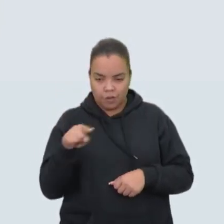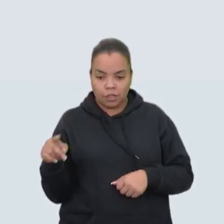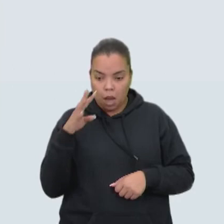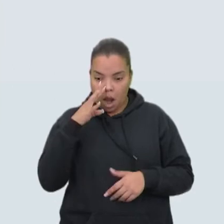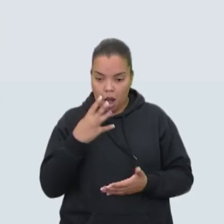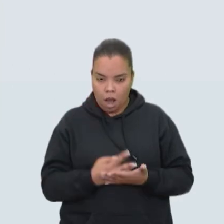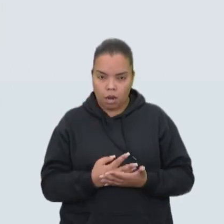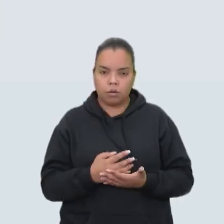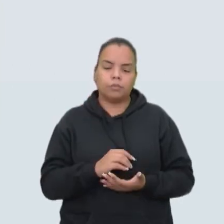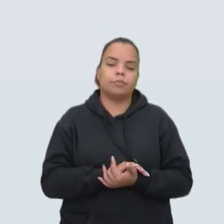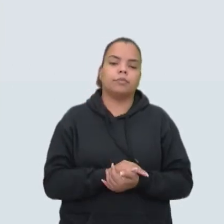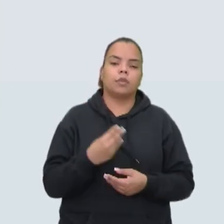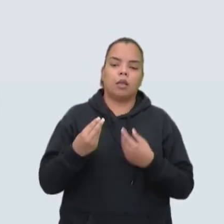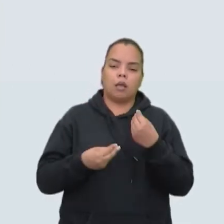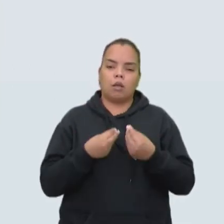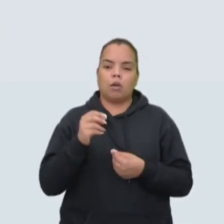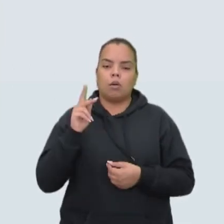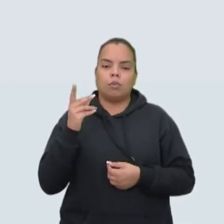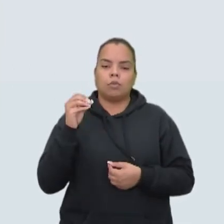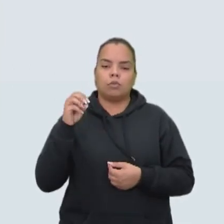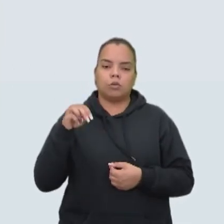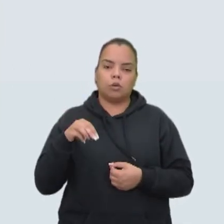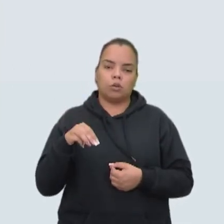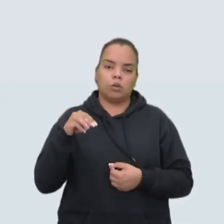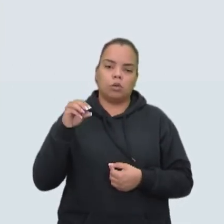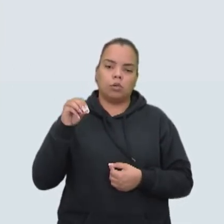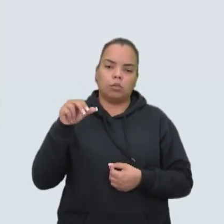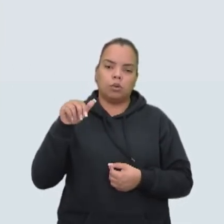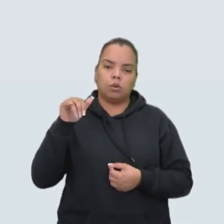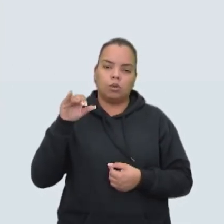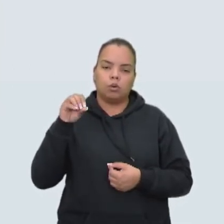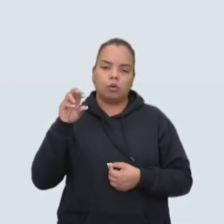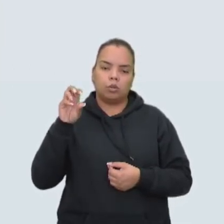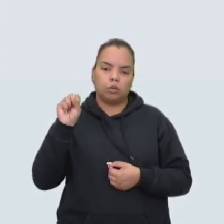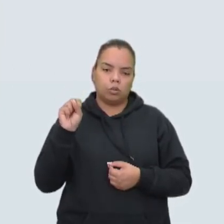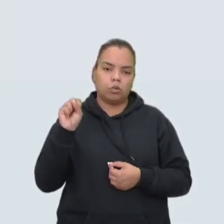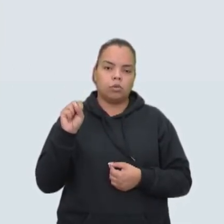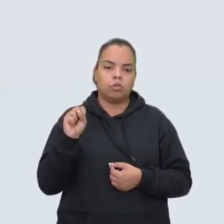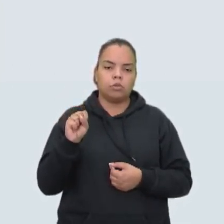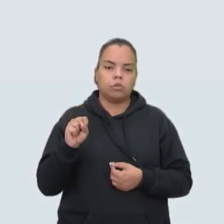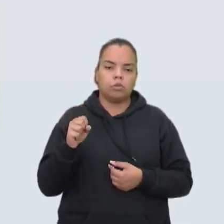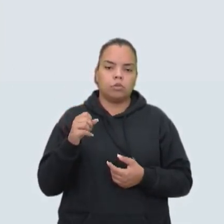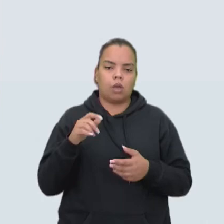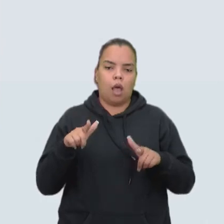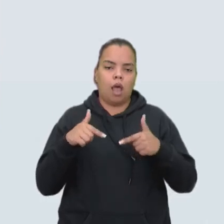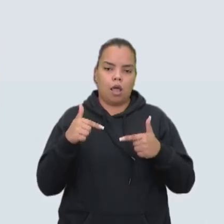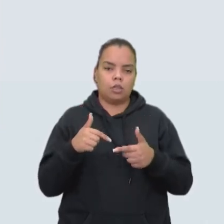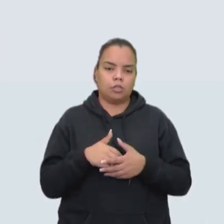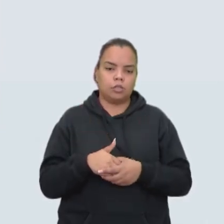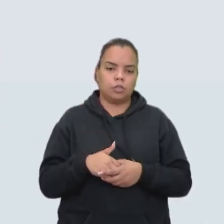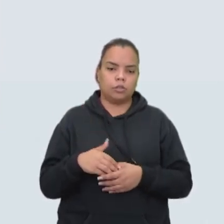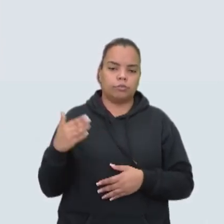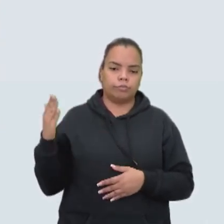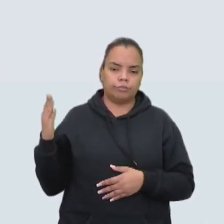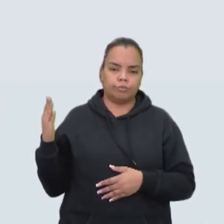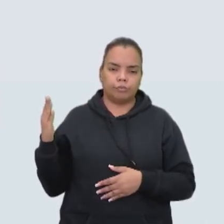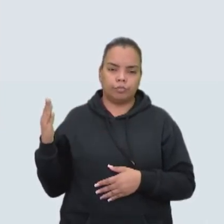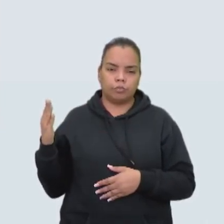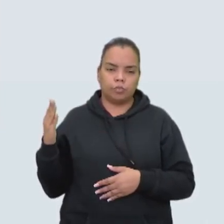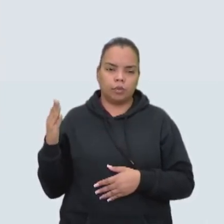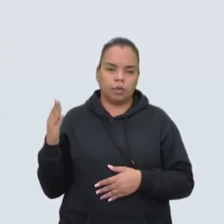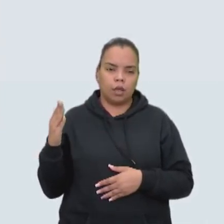impressionados como os hormônios exercem um papel tão importante durante o exercício físico. E a gente já começa direto falando sobre o